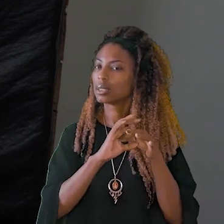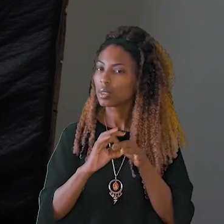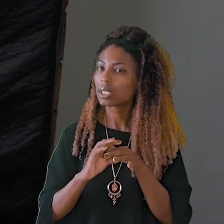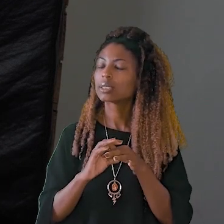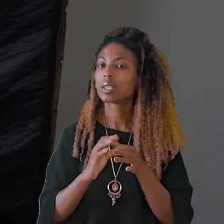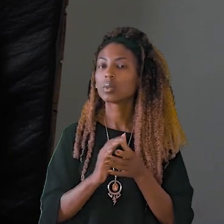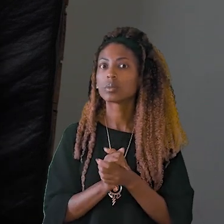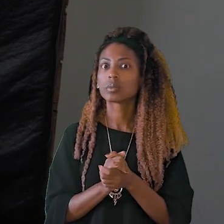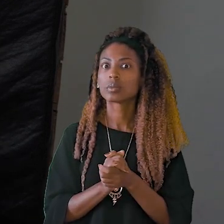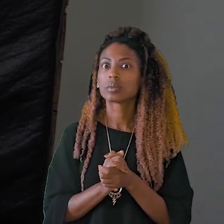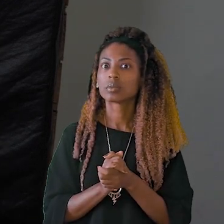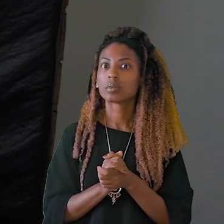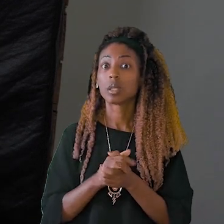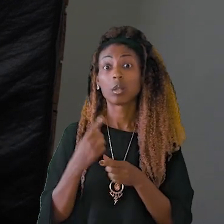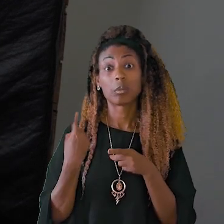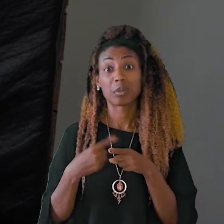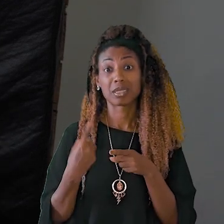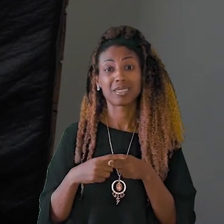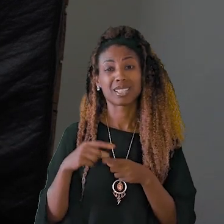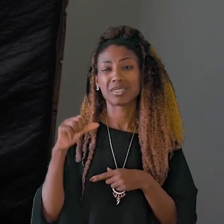entidades e tudo mais. Mas eu tava muito mal.